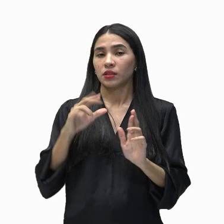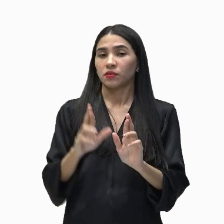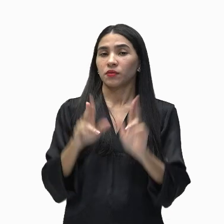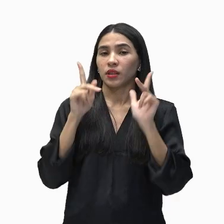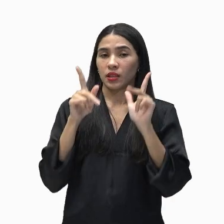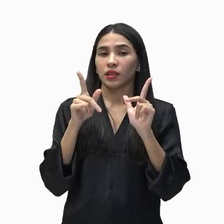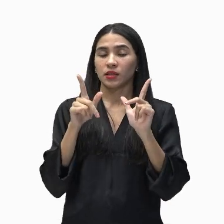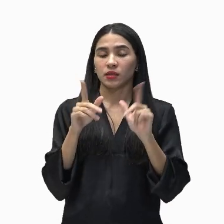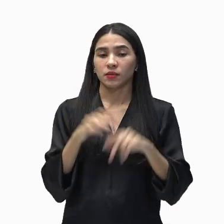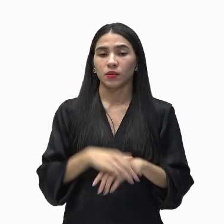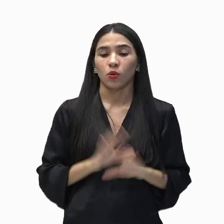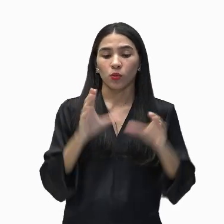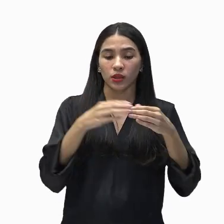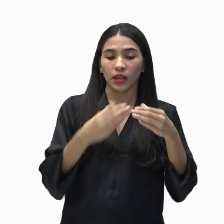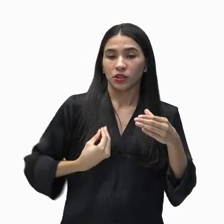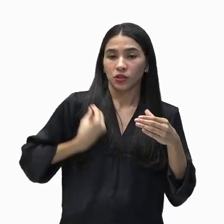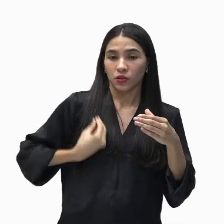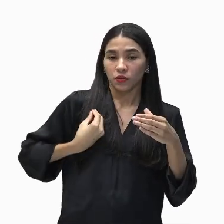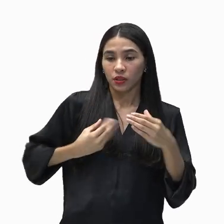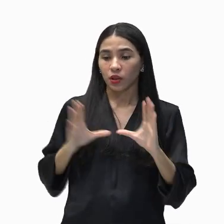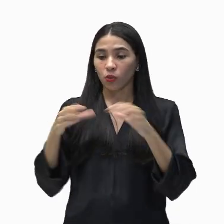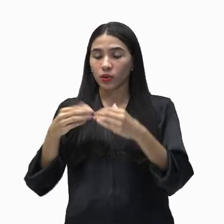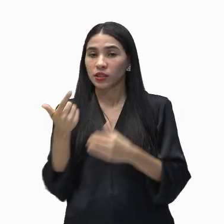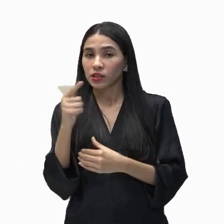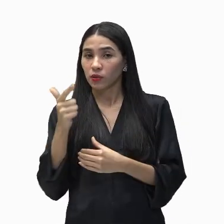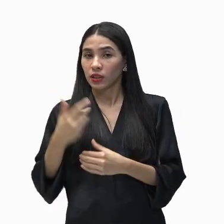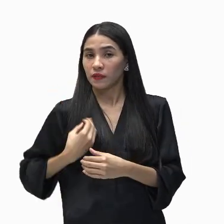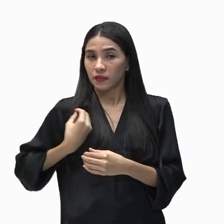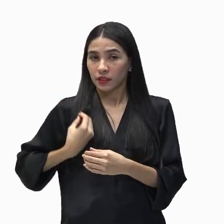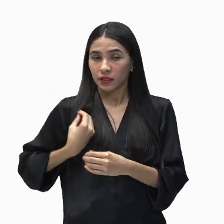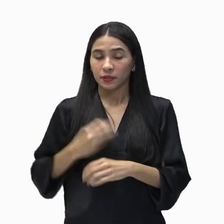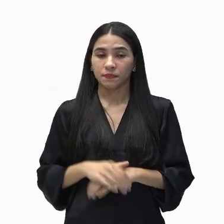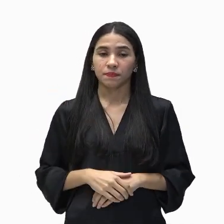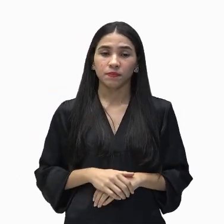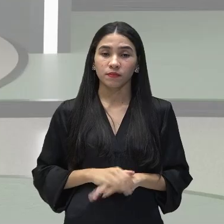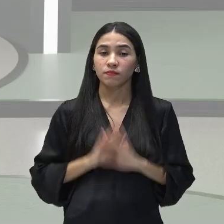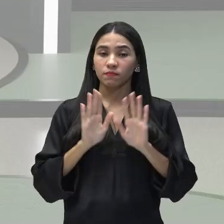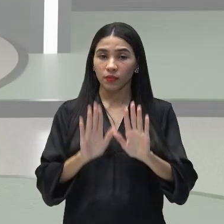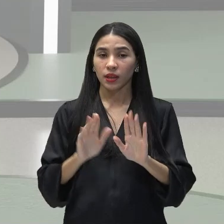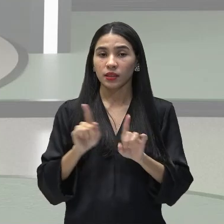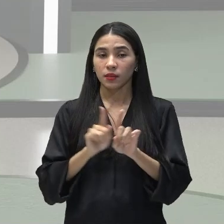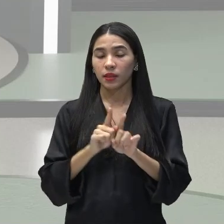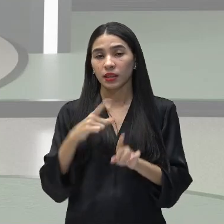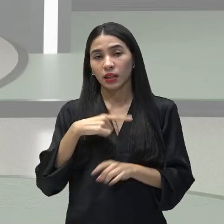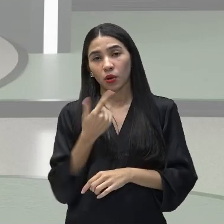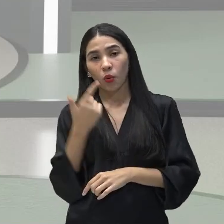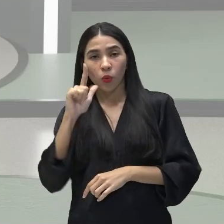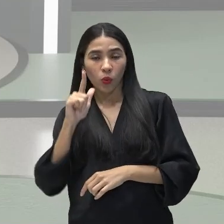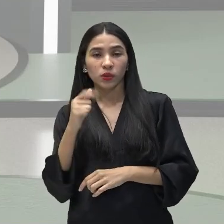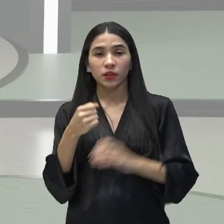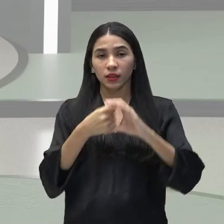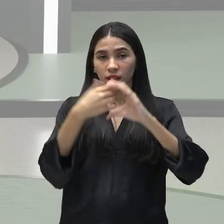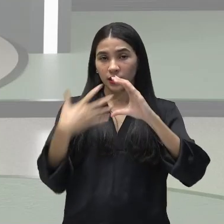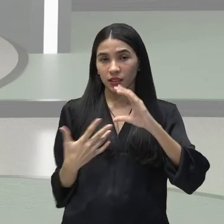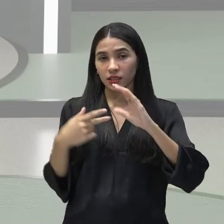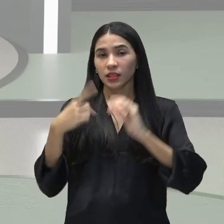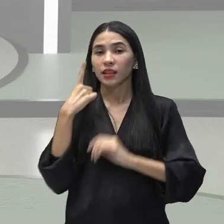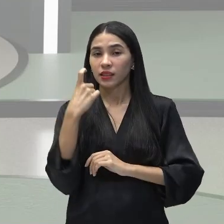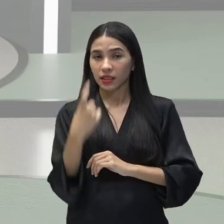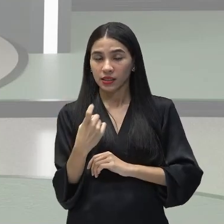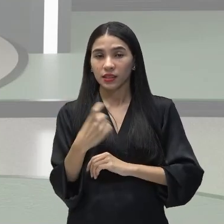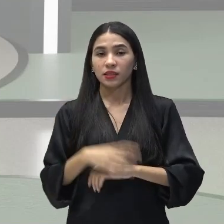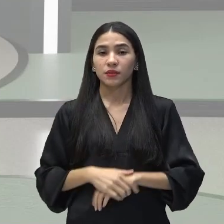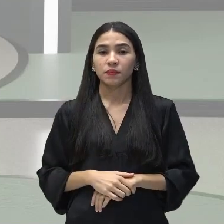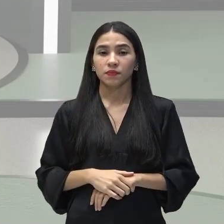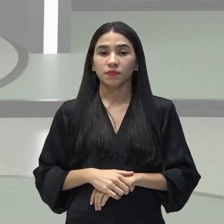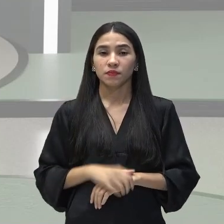de um ser não vivo pelo crescimento e desenvolvimento. Mas também tem outra característica interessante dos seres vivos,